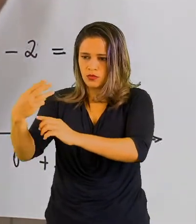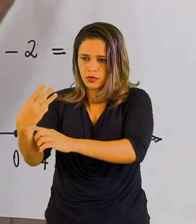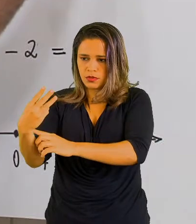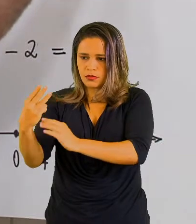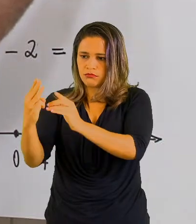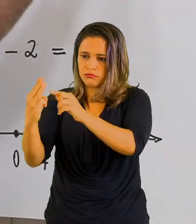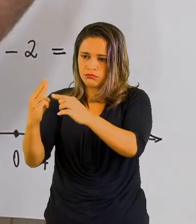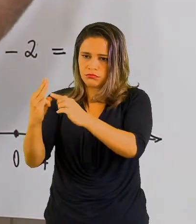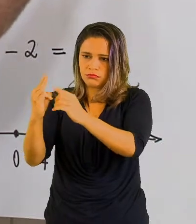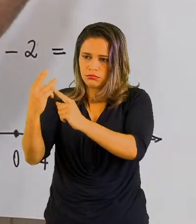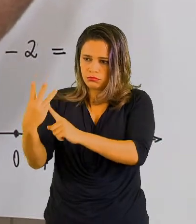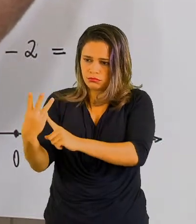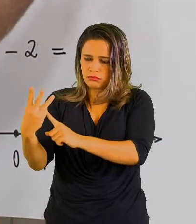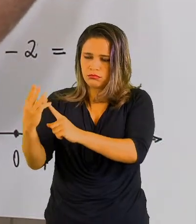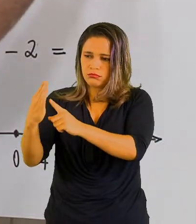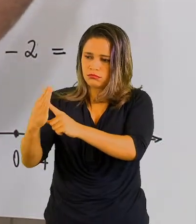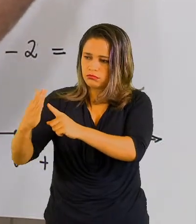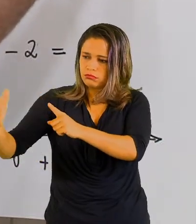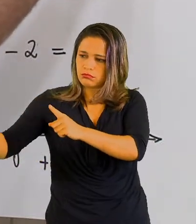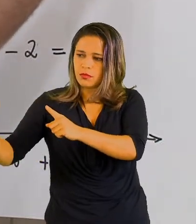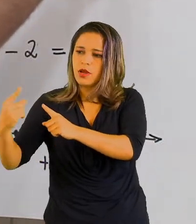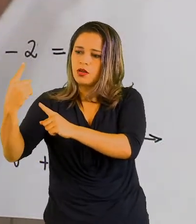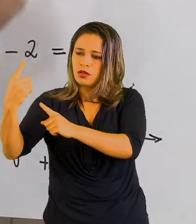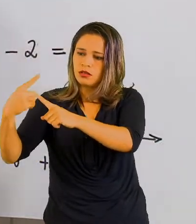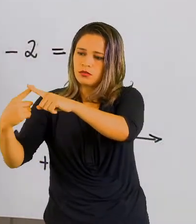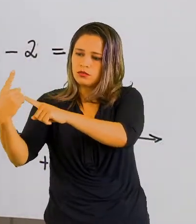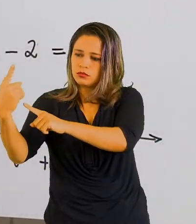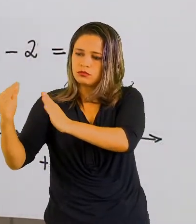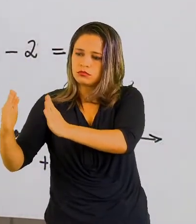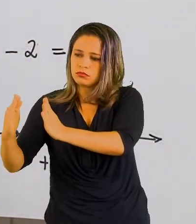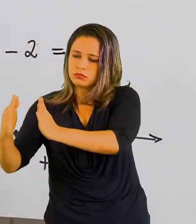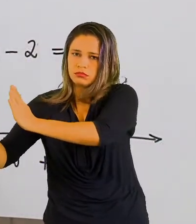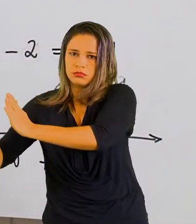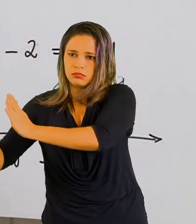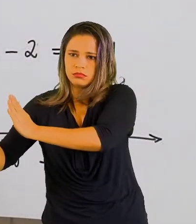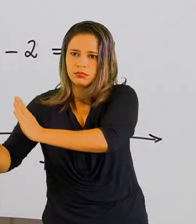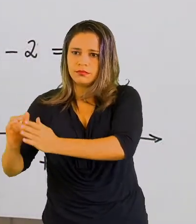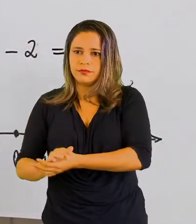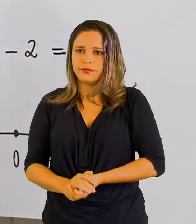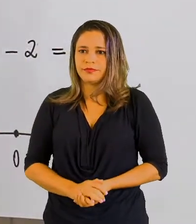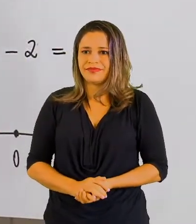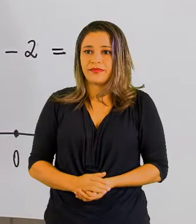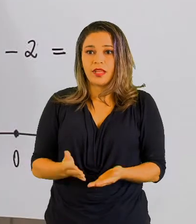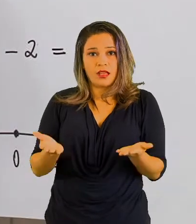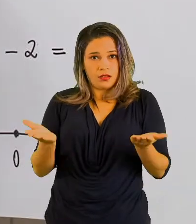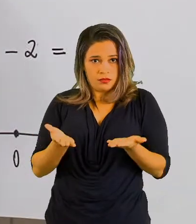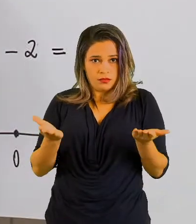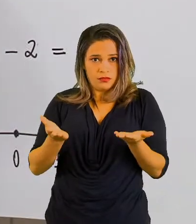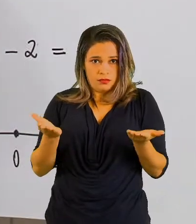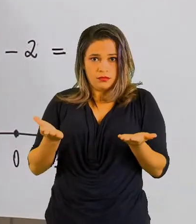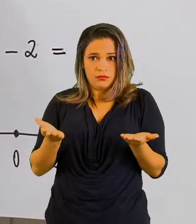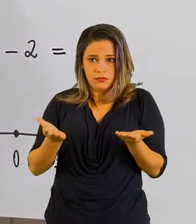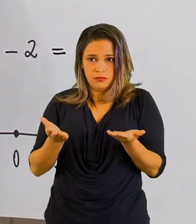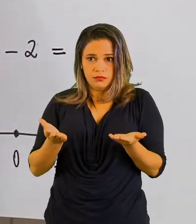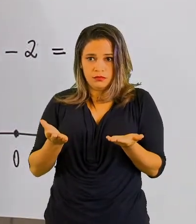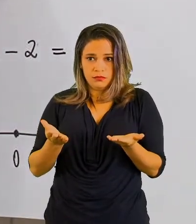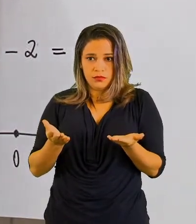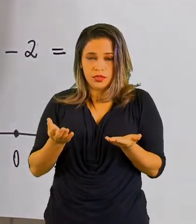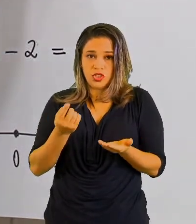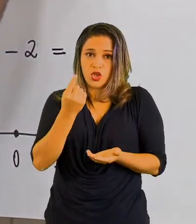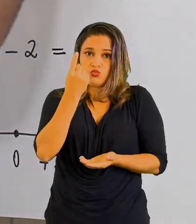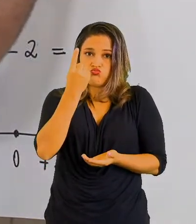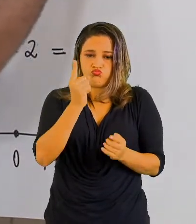certo? Um deslocamento de 1 unidade. Agora, isso é equivalente a um único